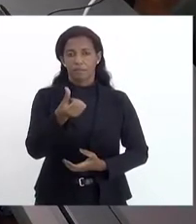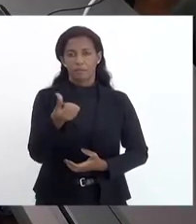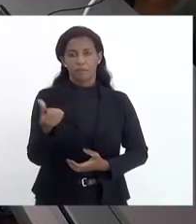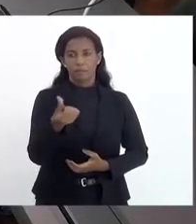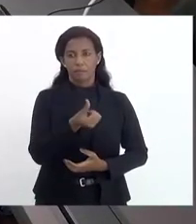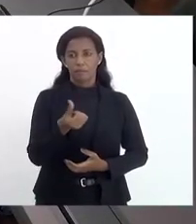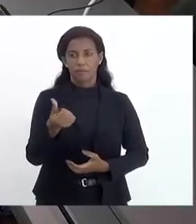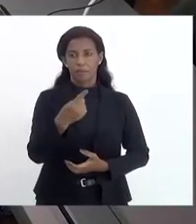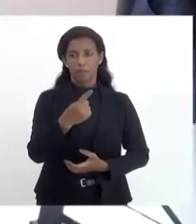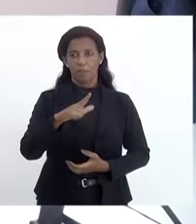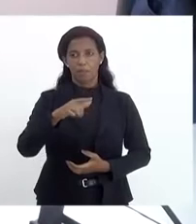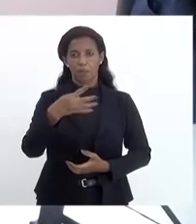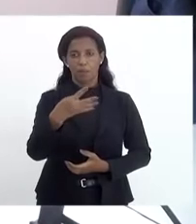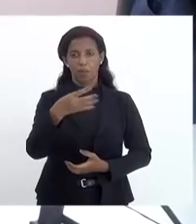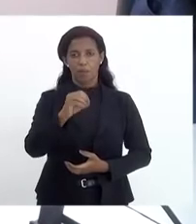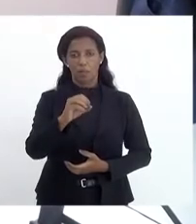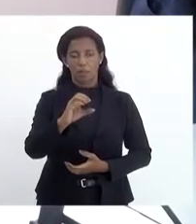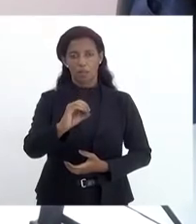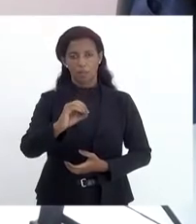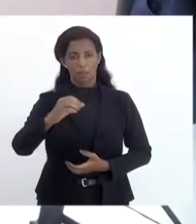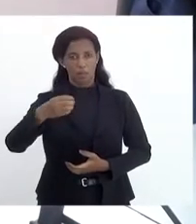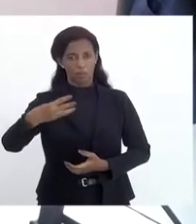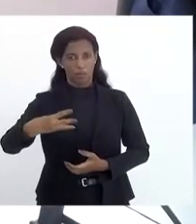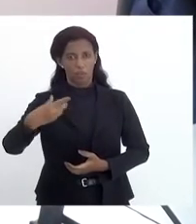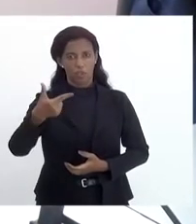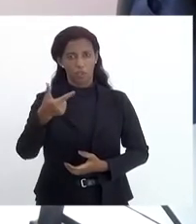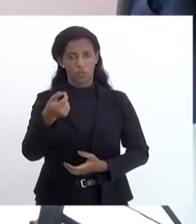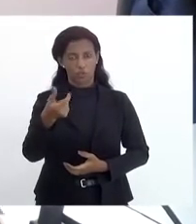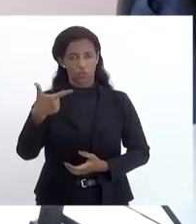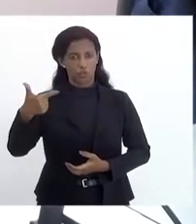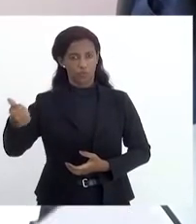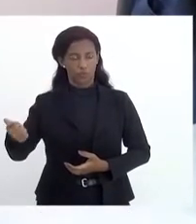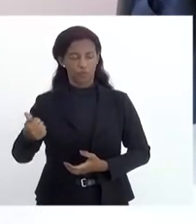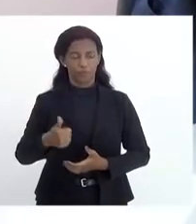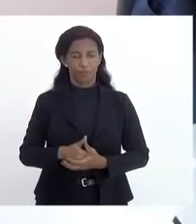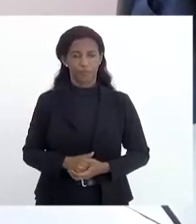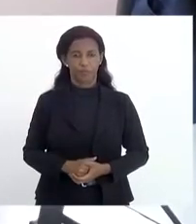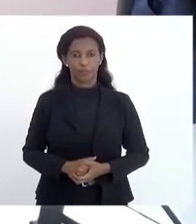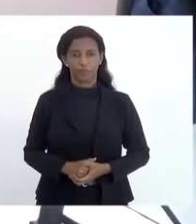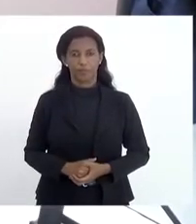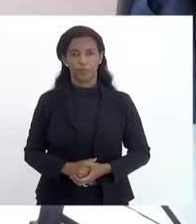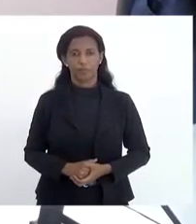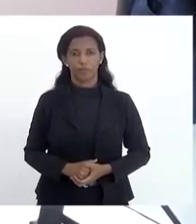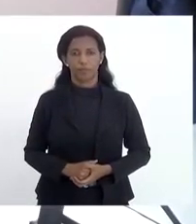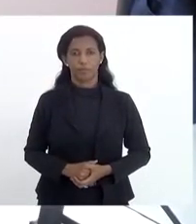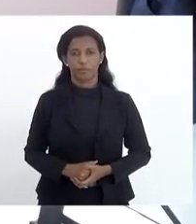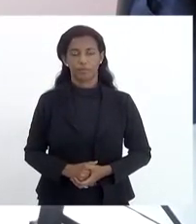66, projeto de lei 4003 de 2021.